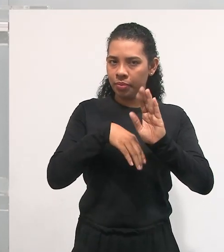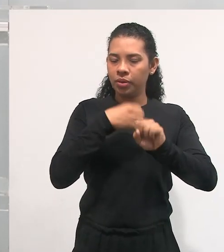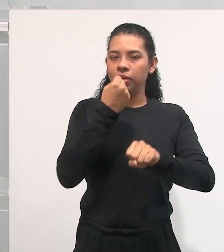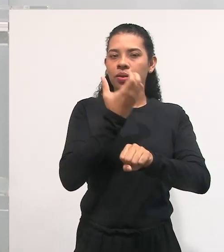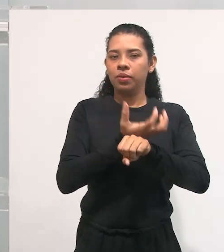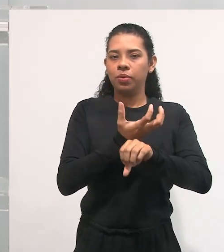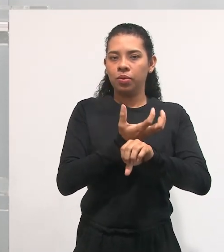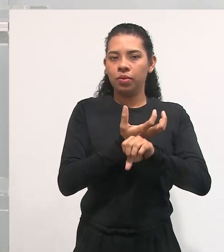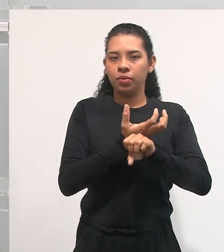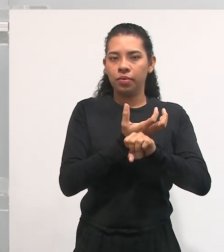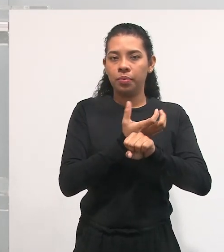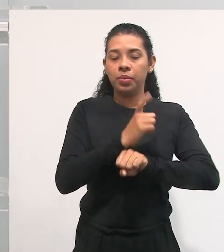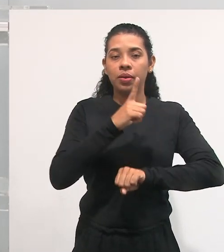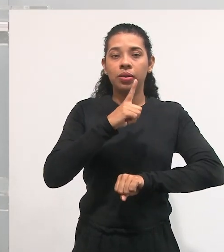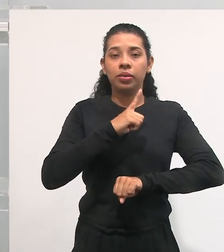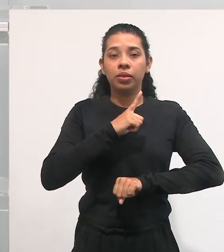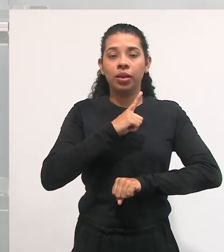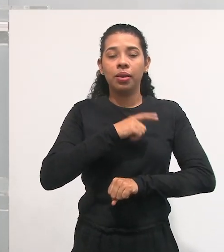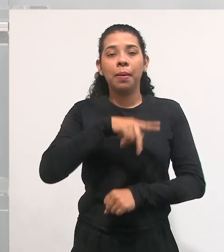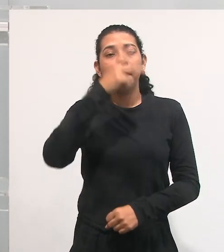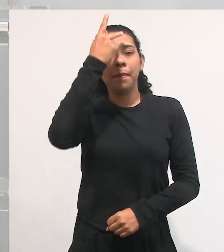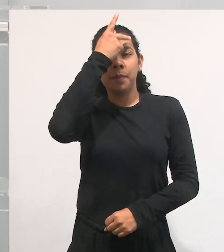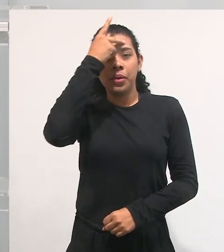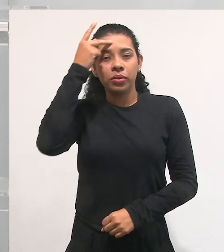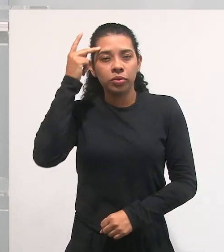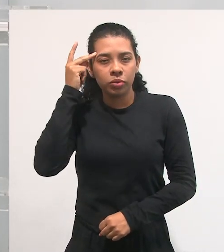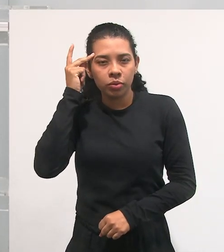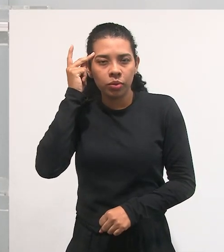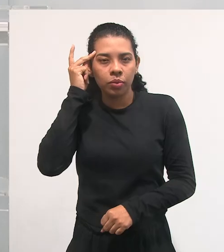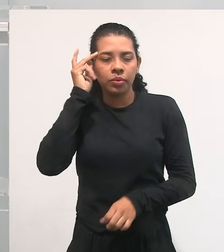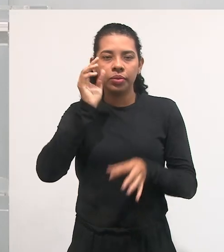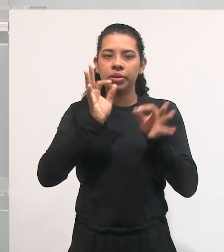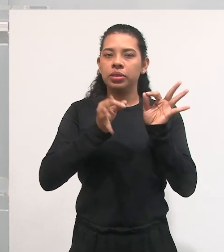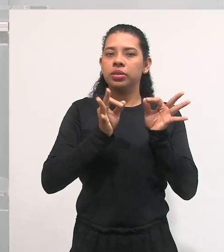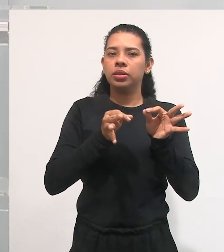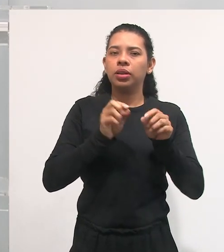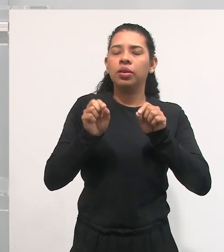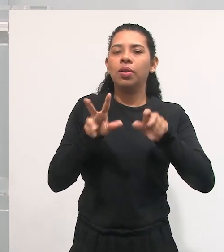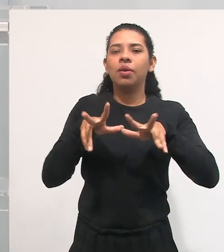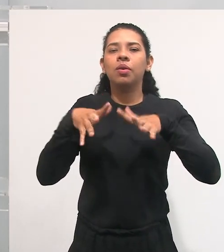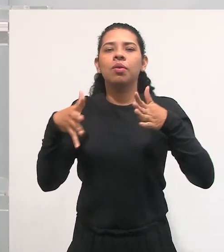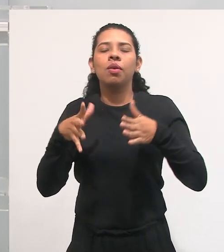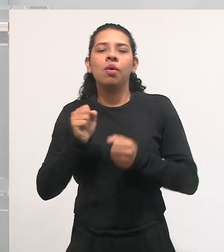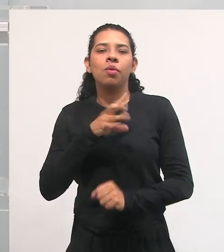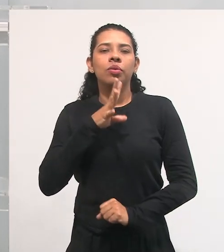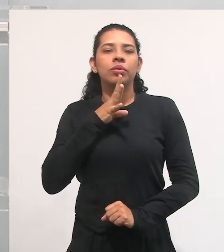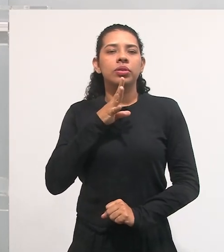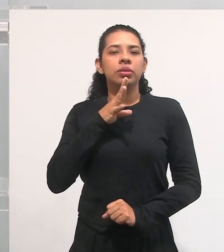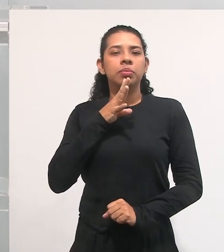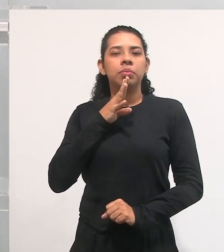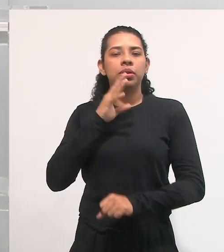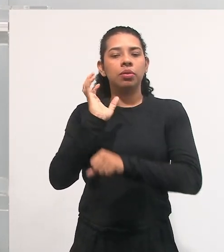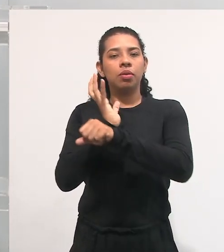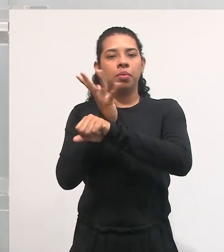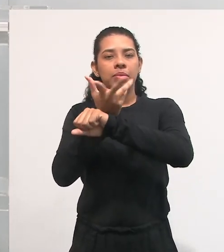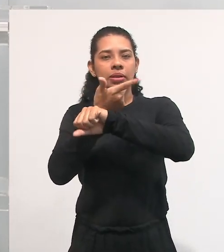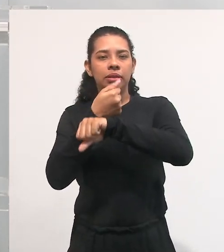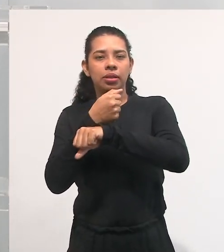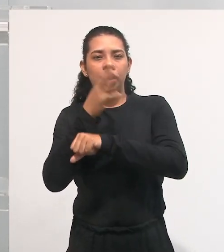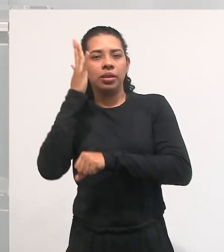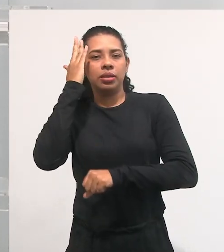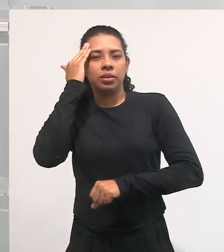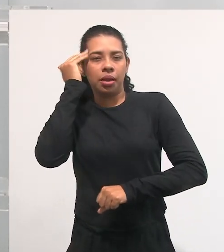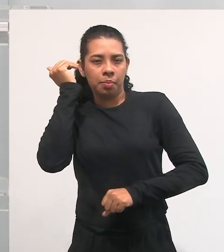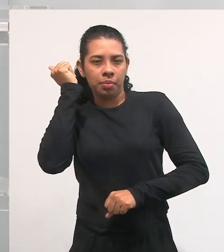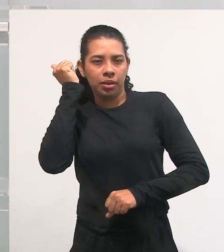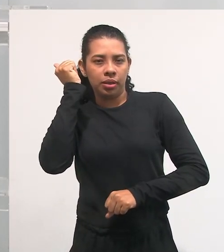escolhem, são algumas pessoas que decidem sobre que conhecimentos, que saberes, que competências, que habilidades e, na maioria